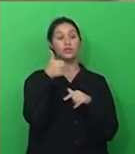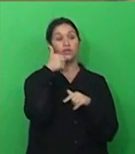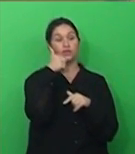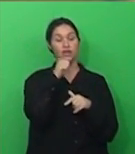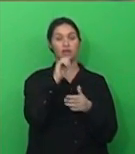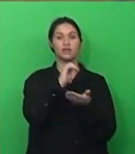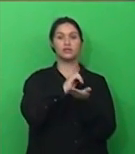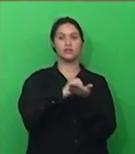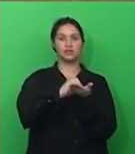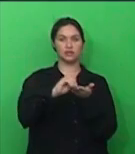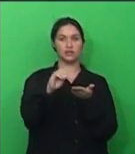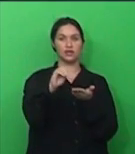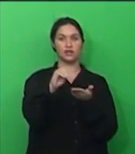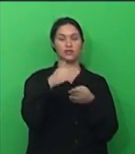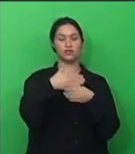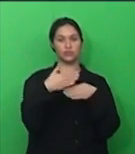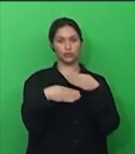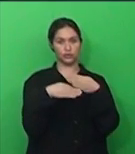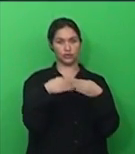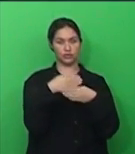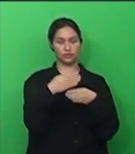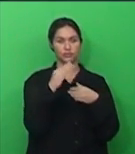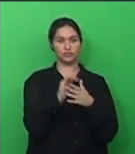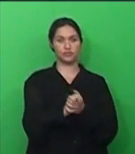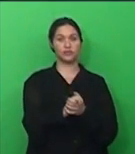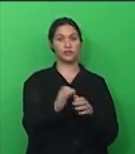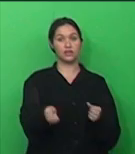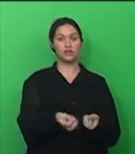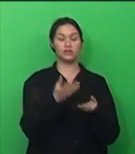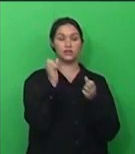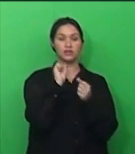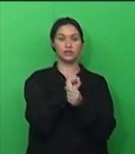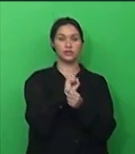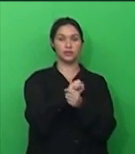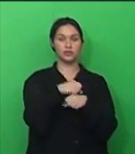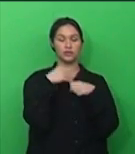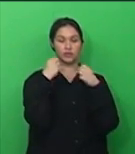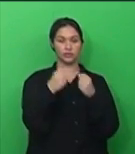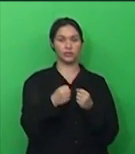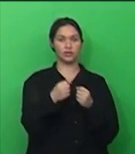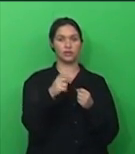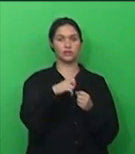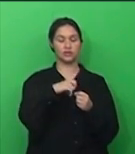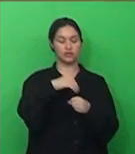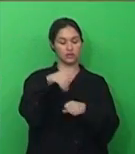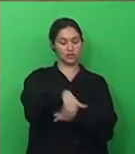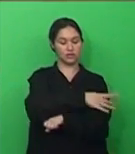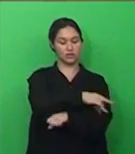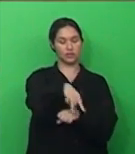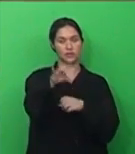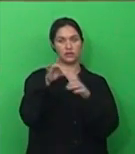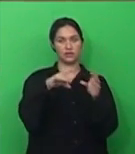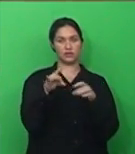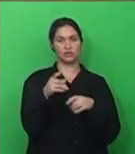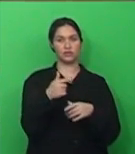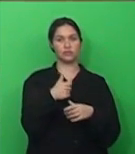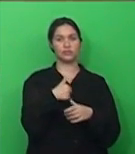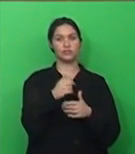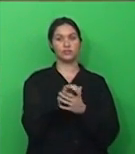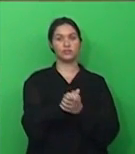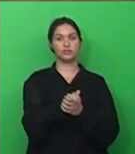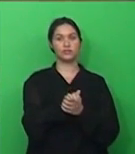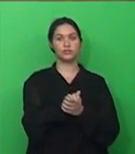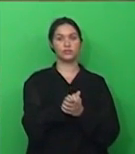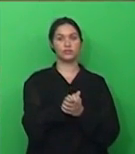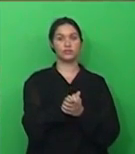recursos, né, dar um andamento em parte da cidade em pavimentação. Mas eu acho que pode-se fazer caixa do